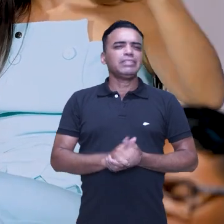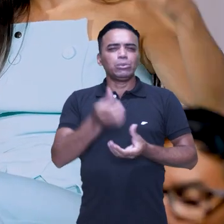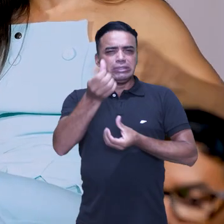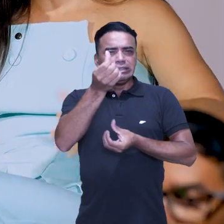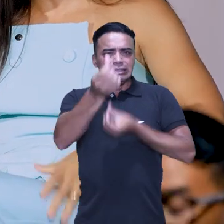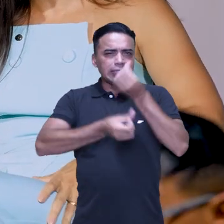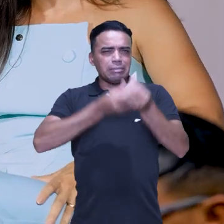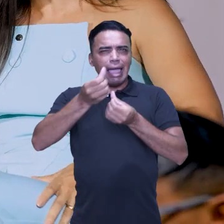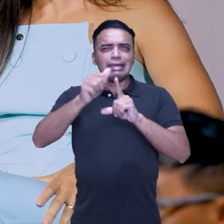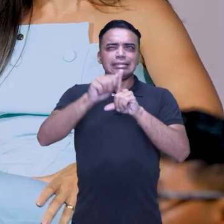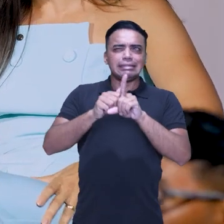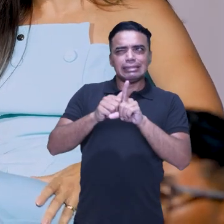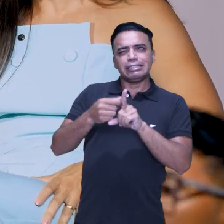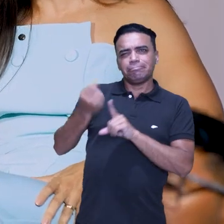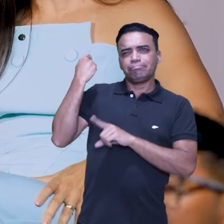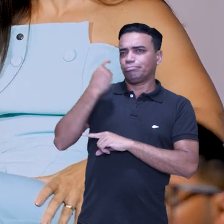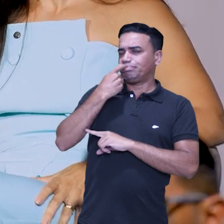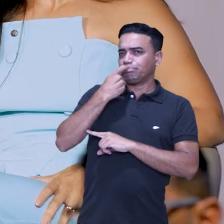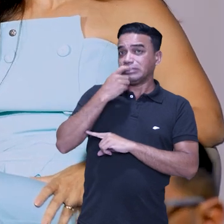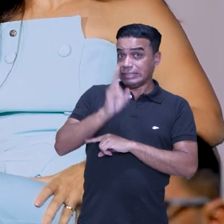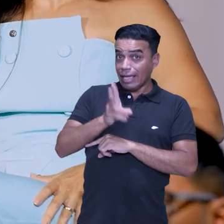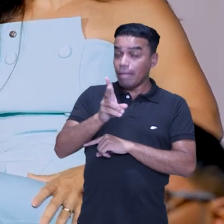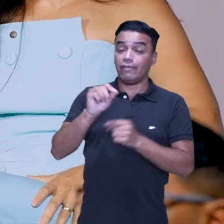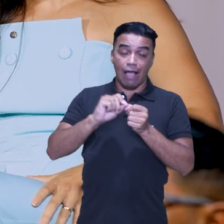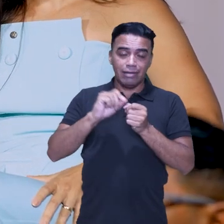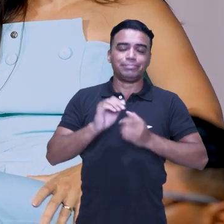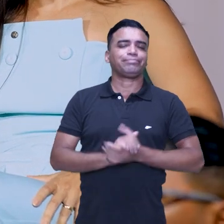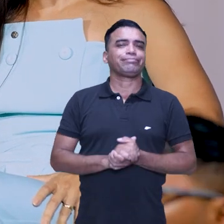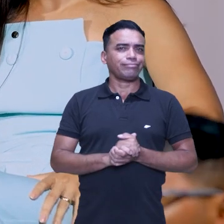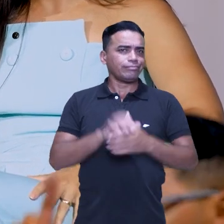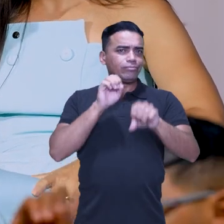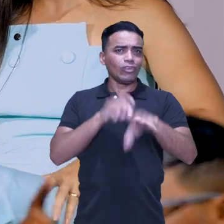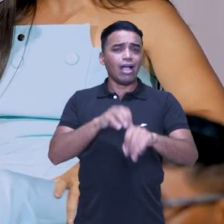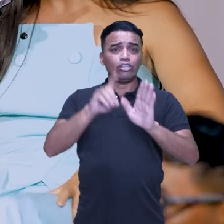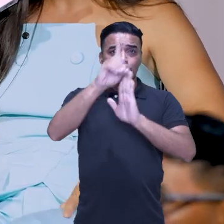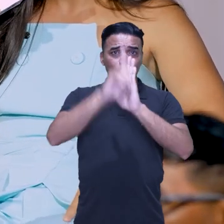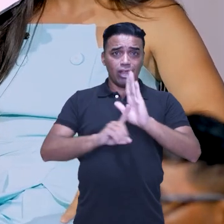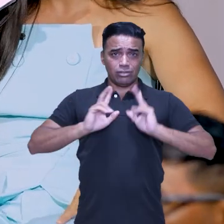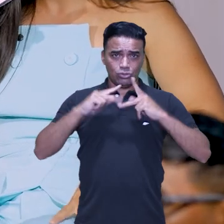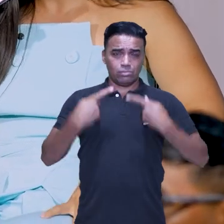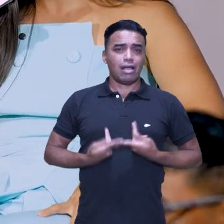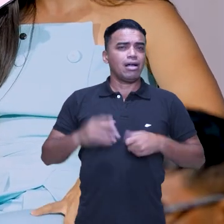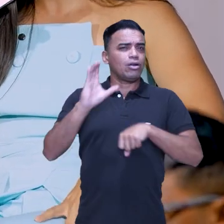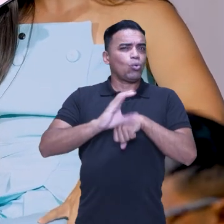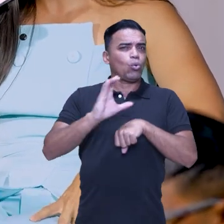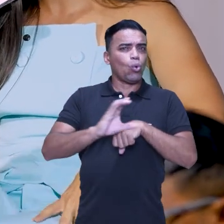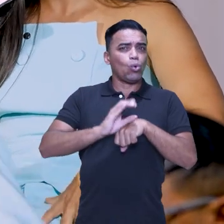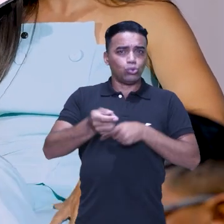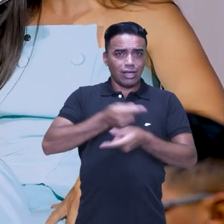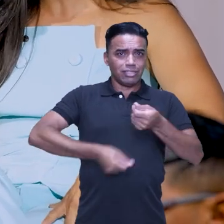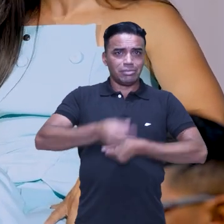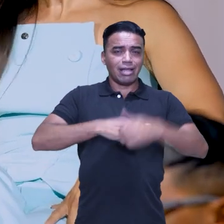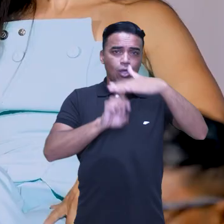distante, eu acabo fazendo isso todos os semestres, certa vez eu estava dando aula de Direitos Humanos, era um curso de administração